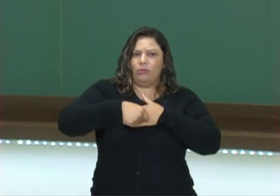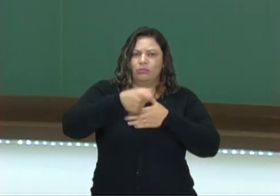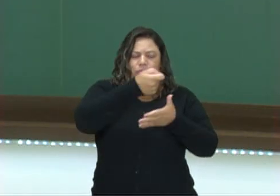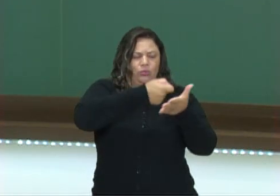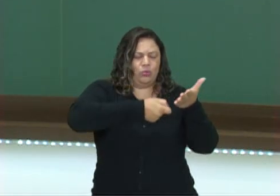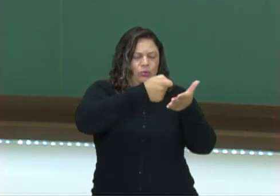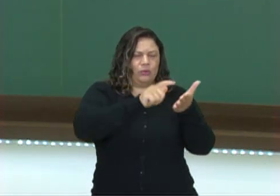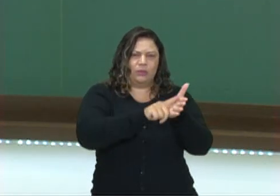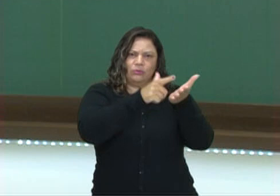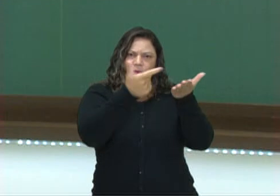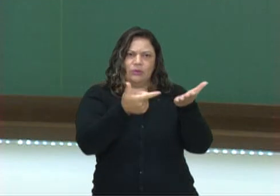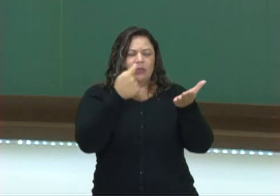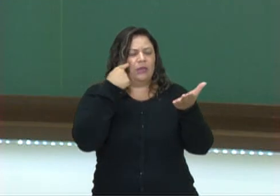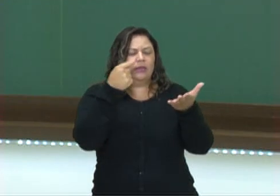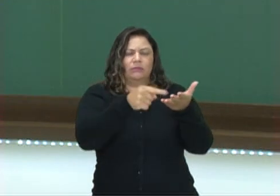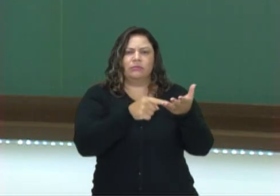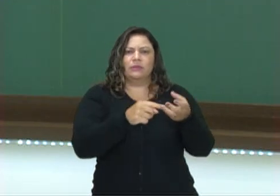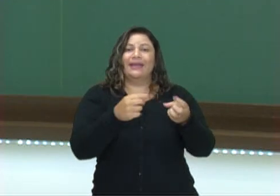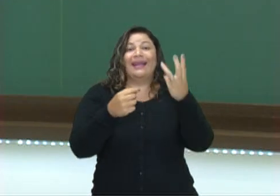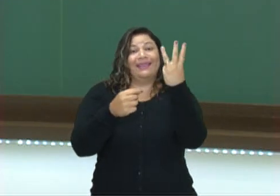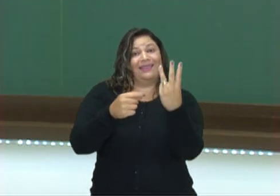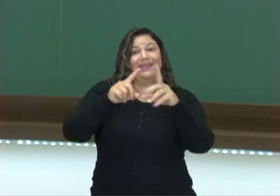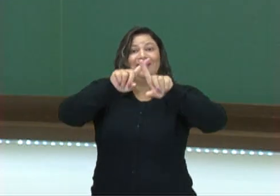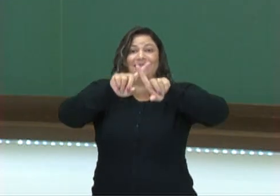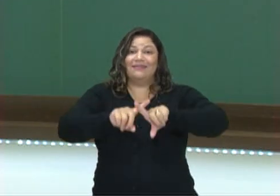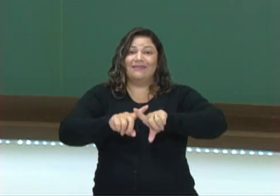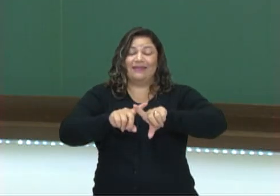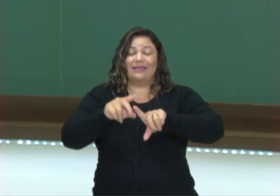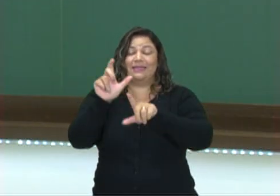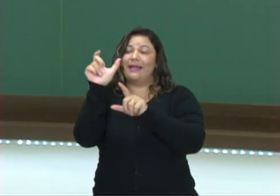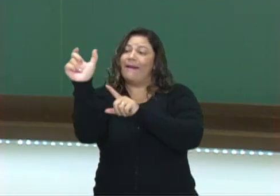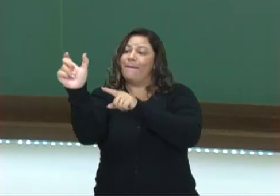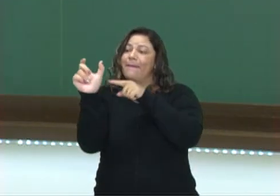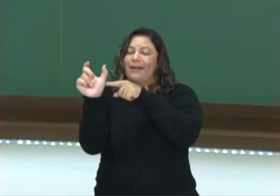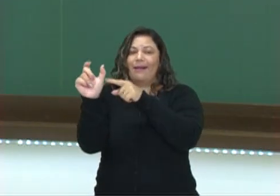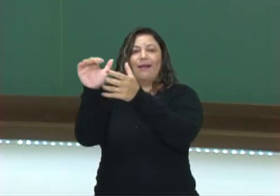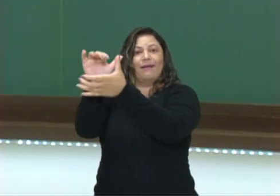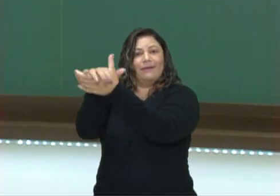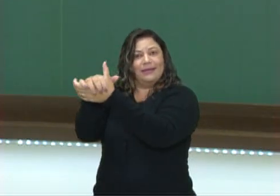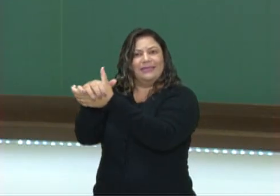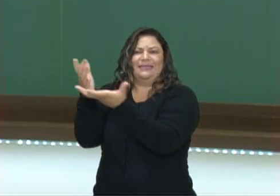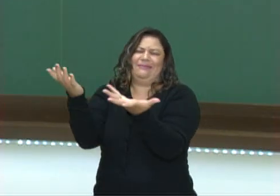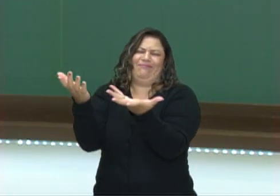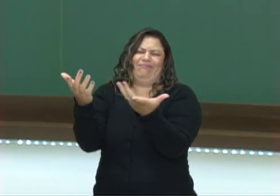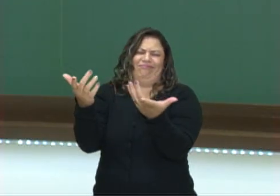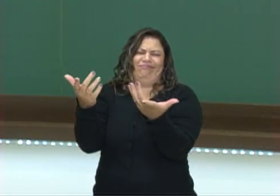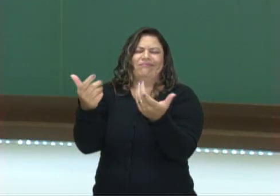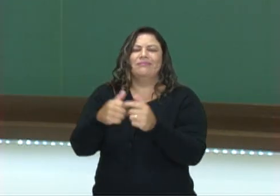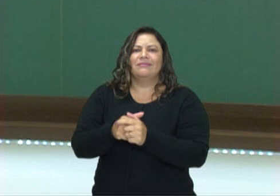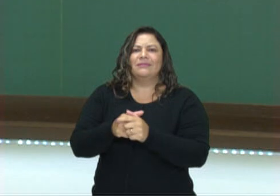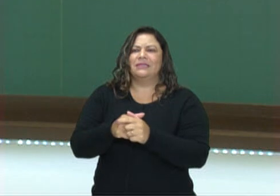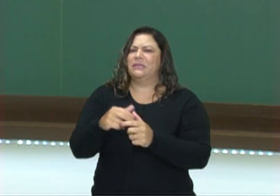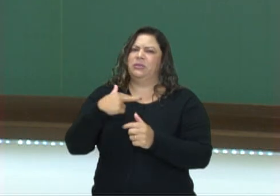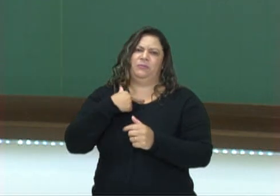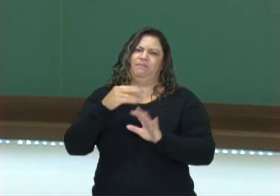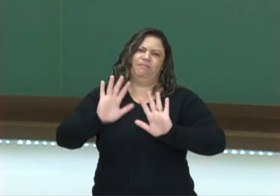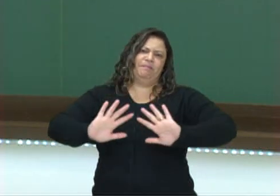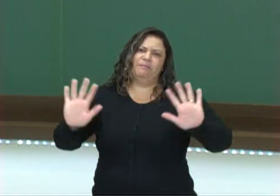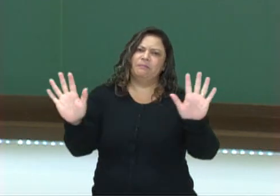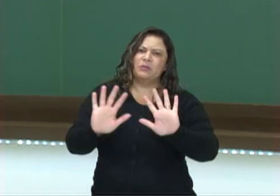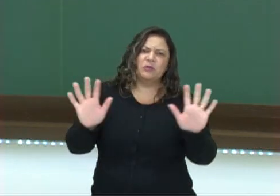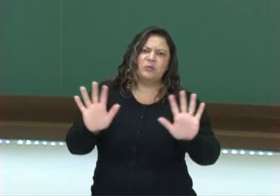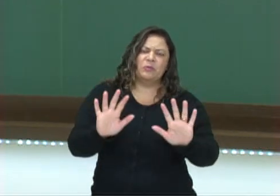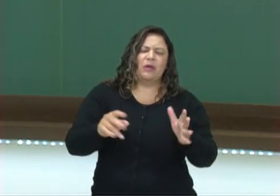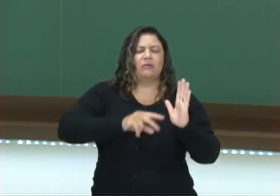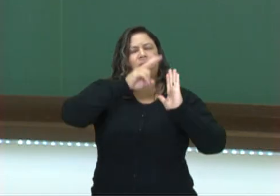a palavra casamento. Isso tornaria a leitura mais cansativa, até mesmo um pouco chata para o leitor. E talvez o